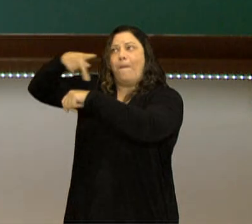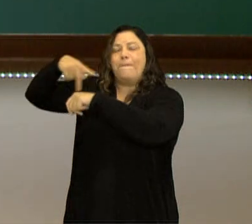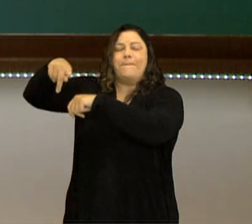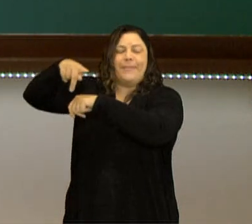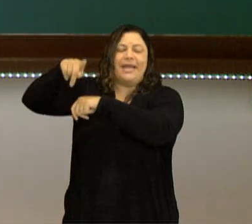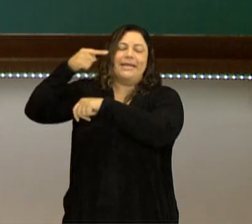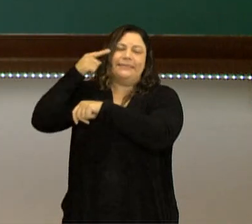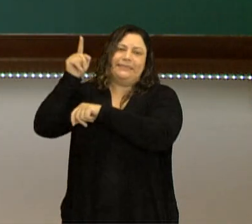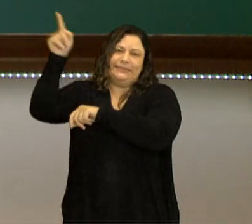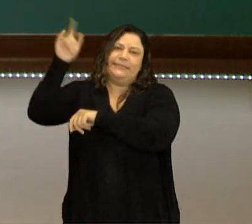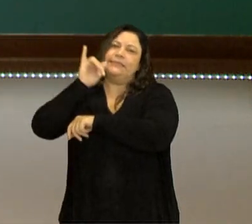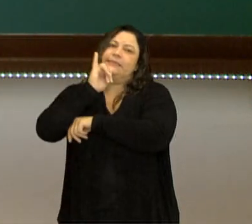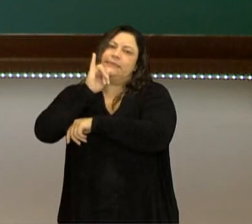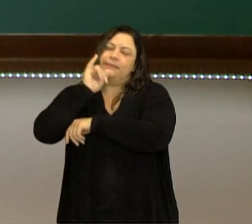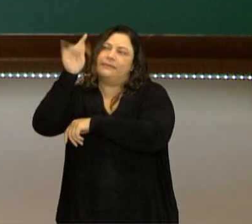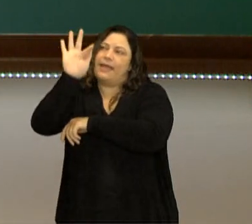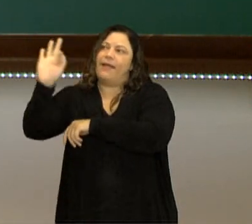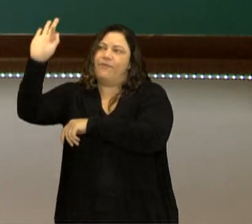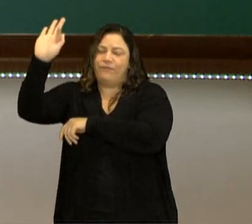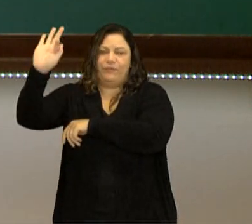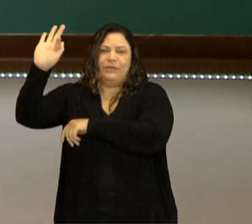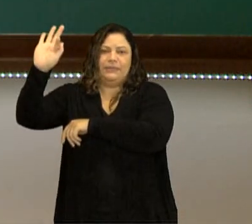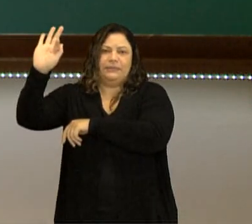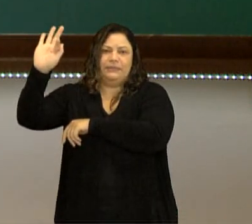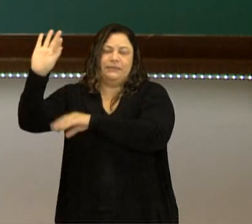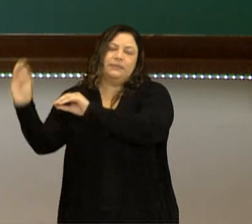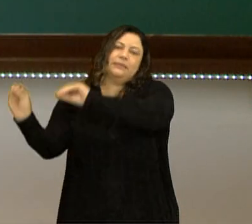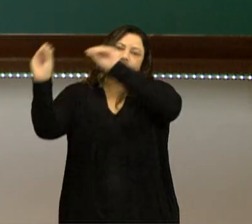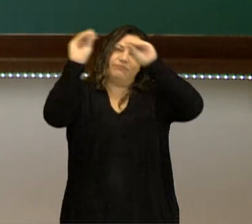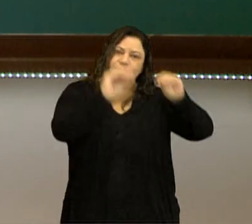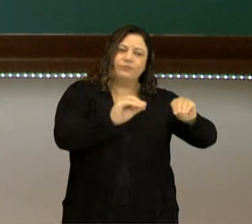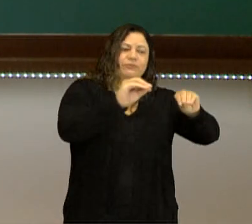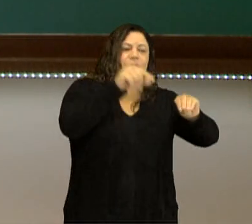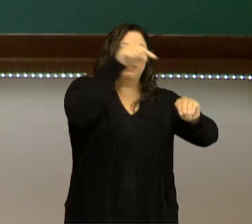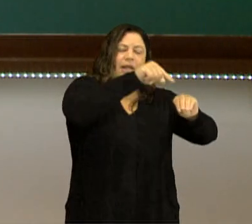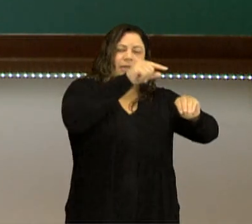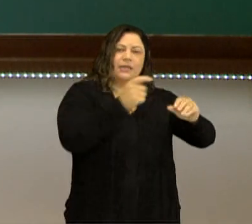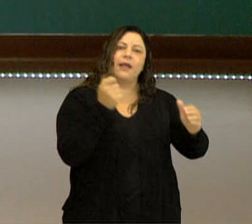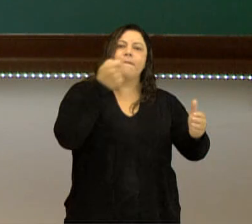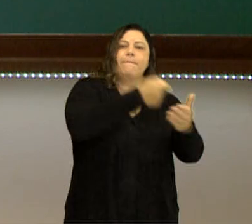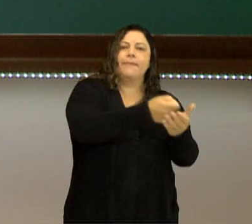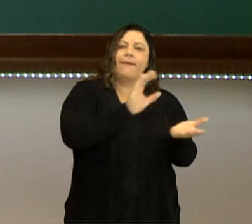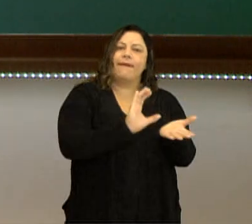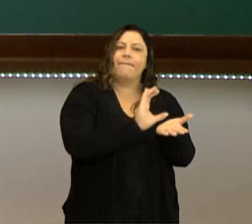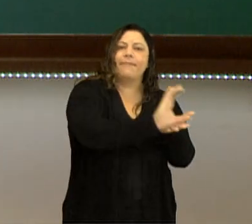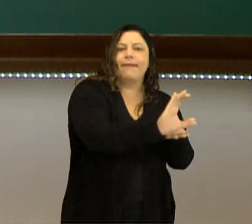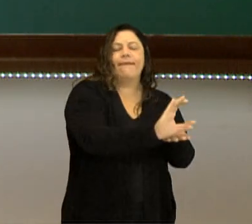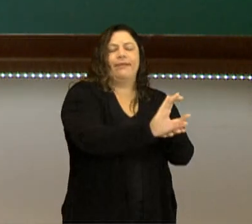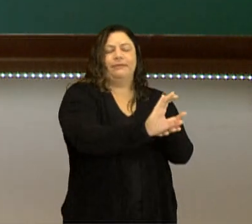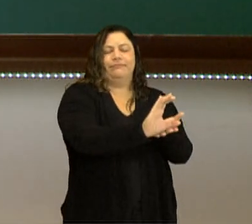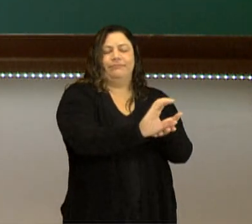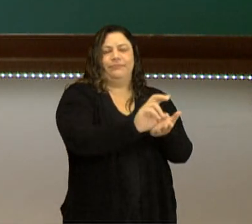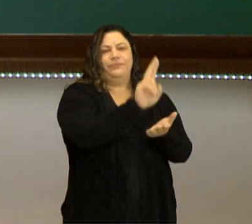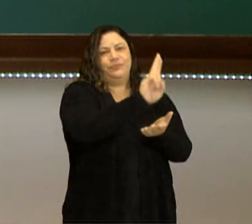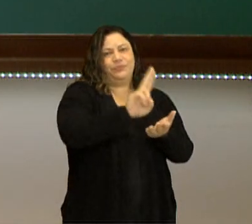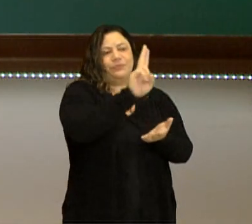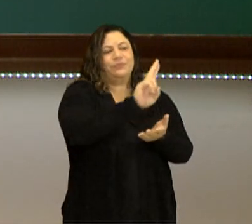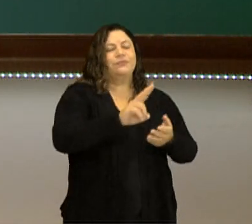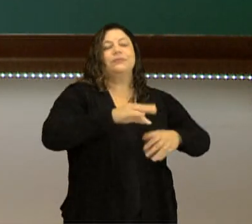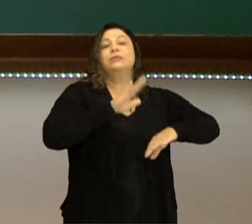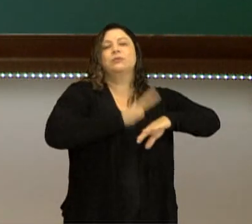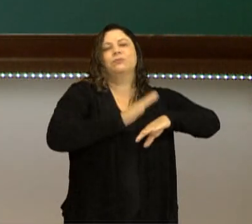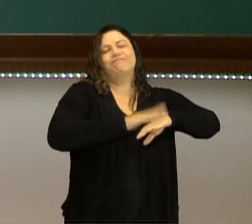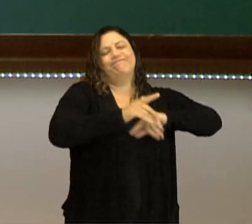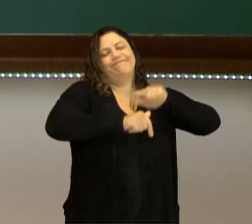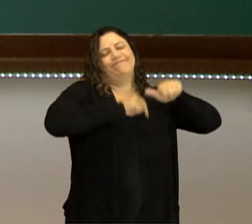estrangeiros, por exemplo, como a França, eles vão ir até a Rússia e vão investir o seu capital lá, utilizando a mão de obra